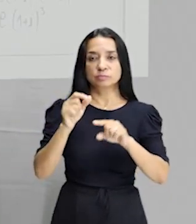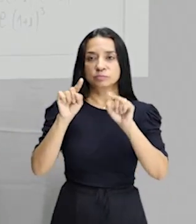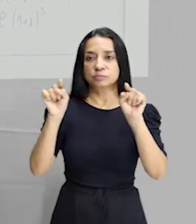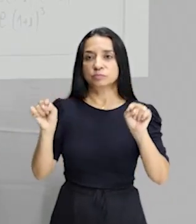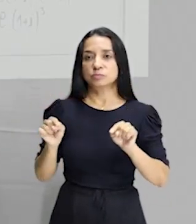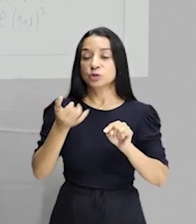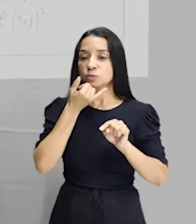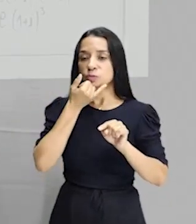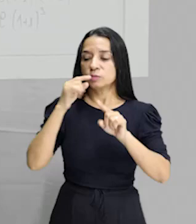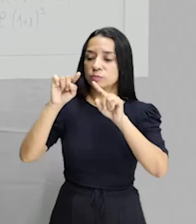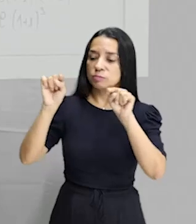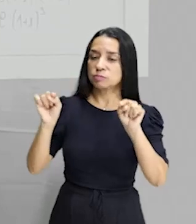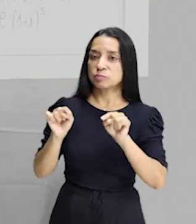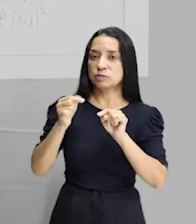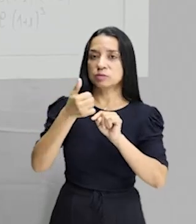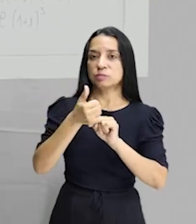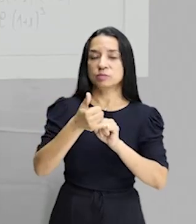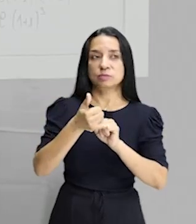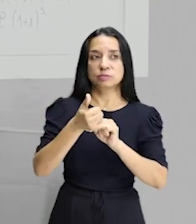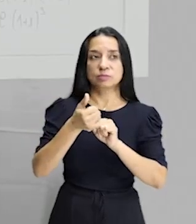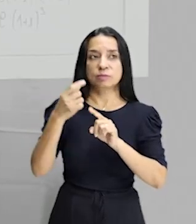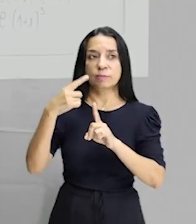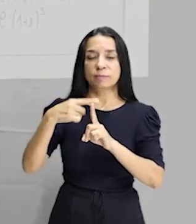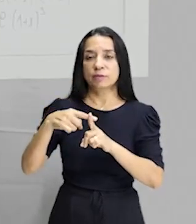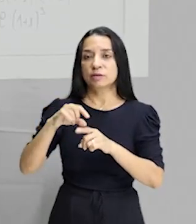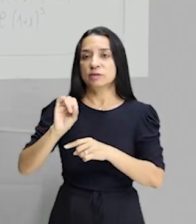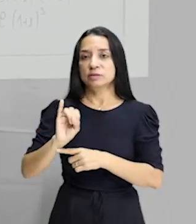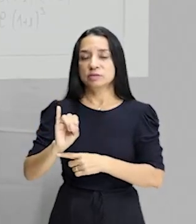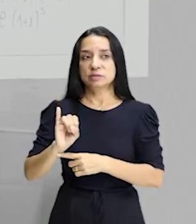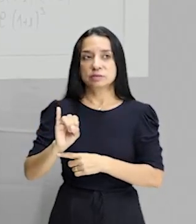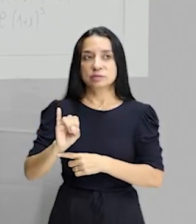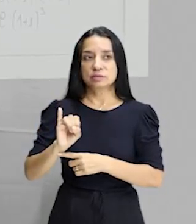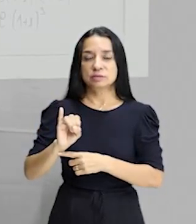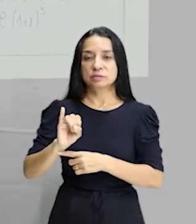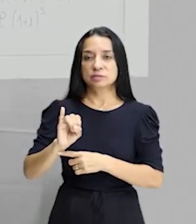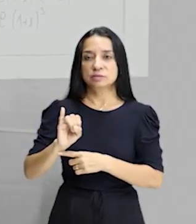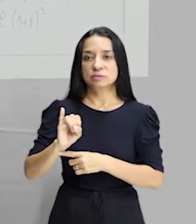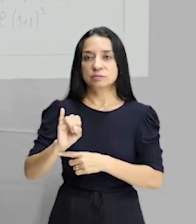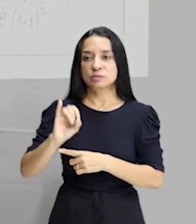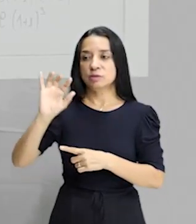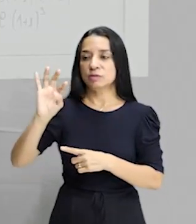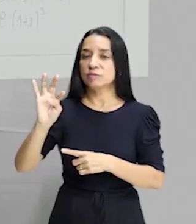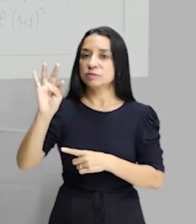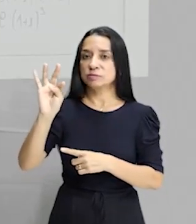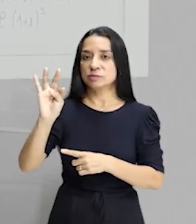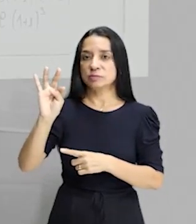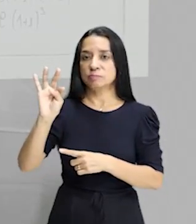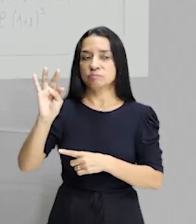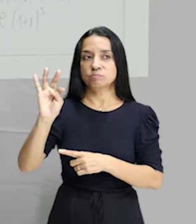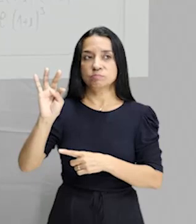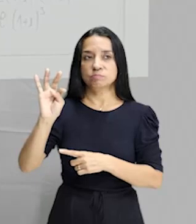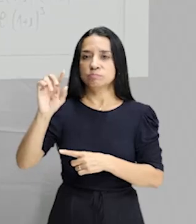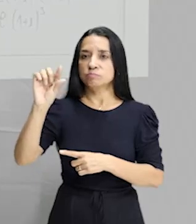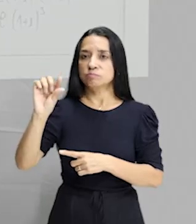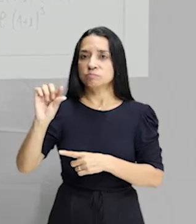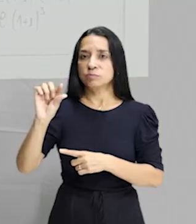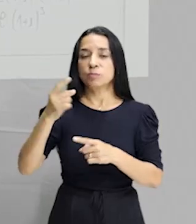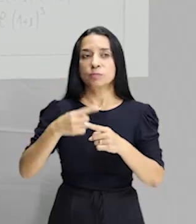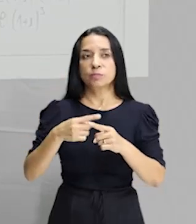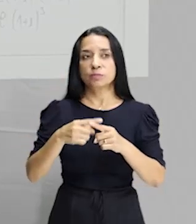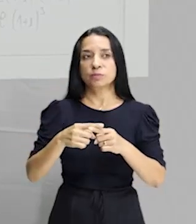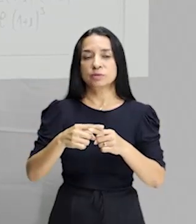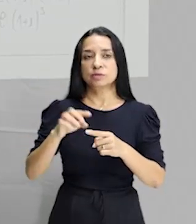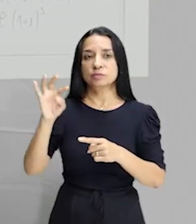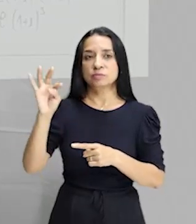mais I elevado a t certo então por que que esse